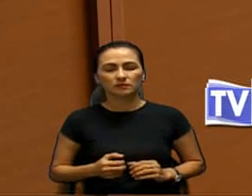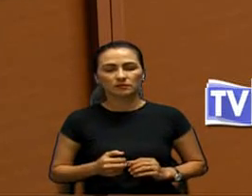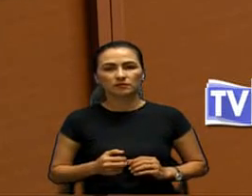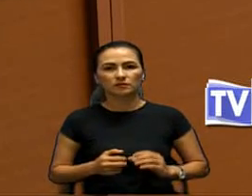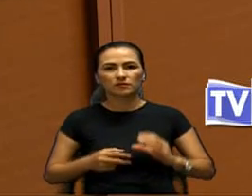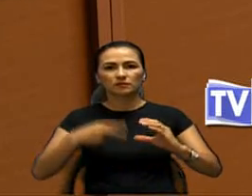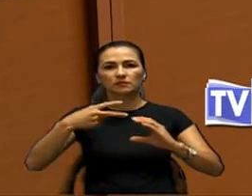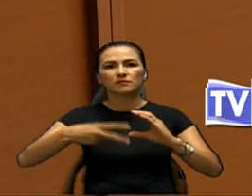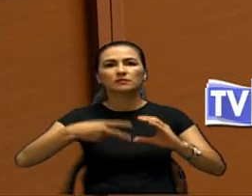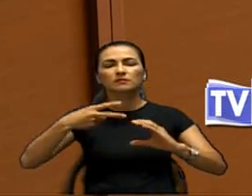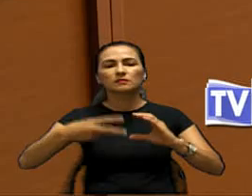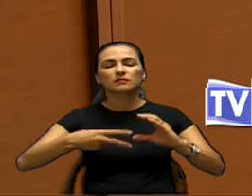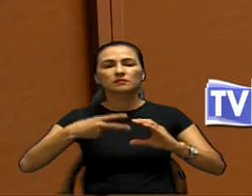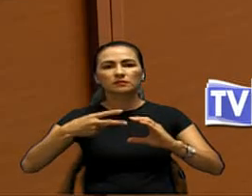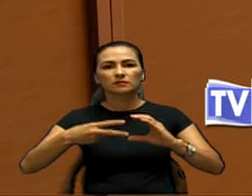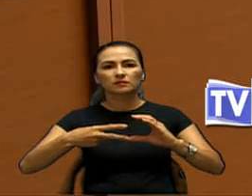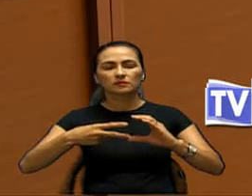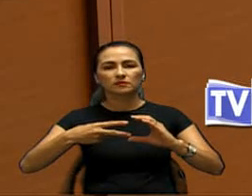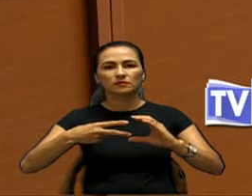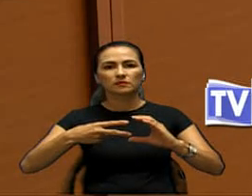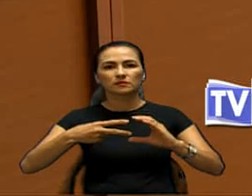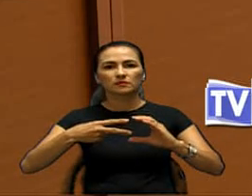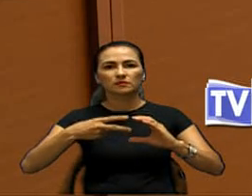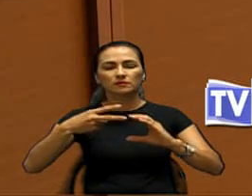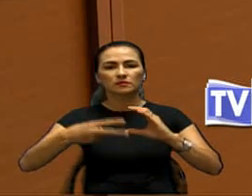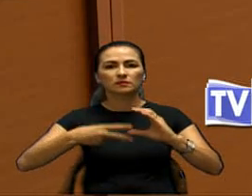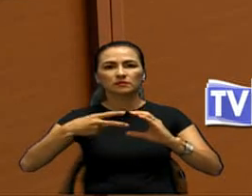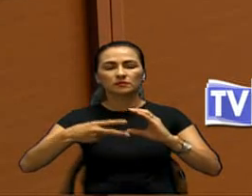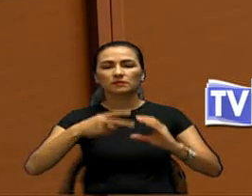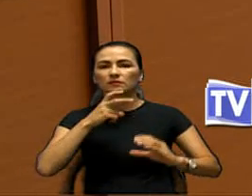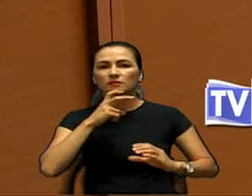a começar pelos senhores...